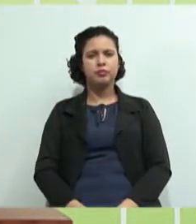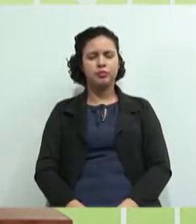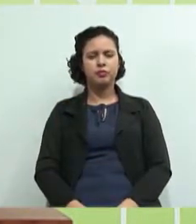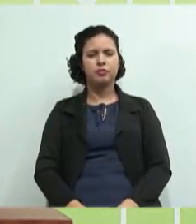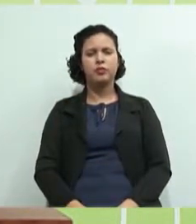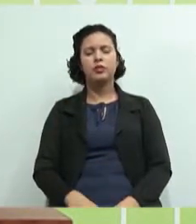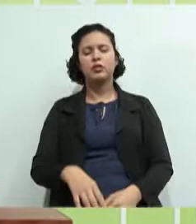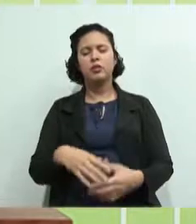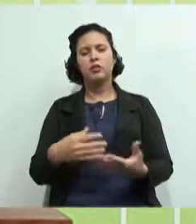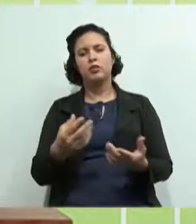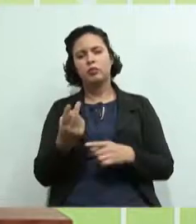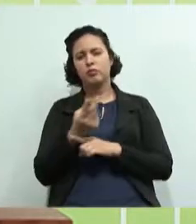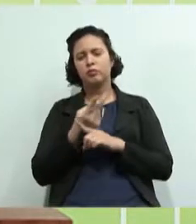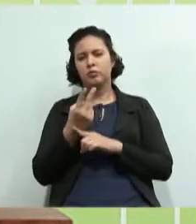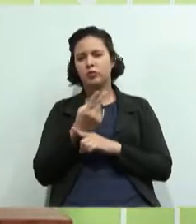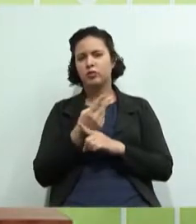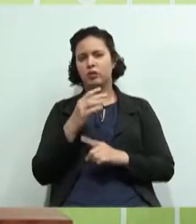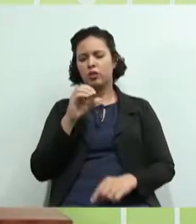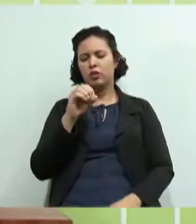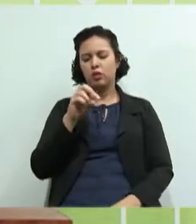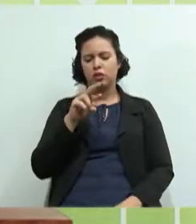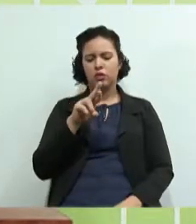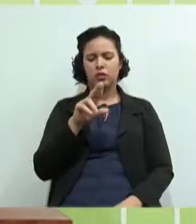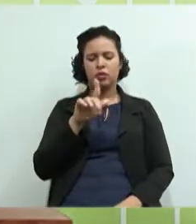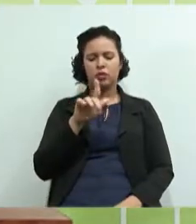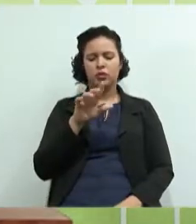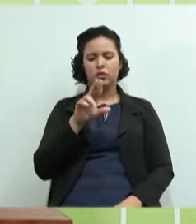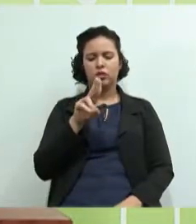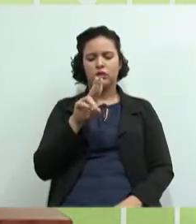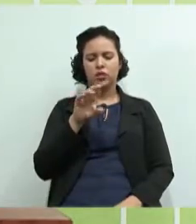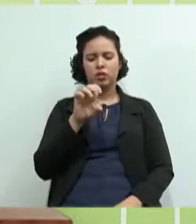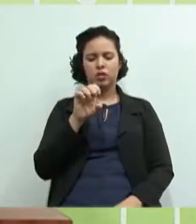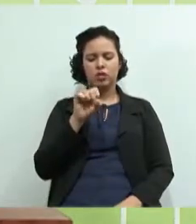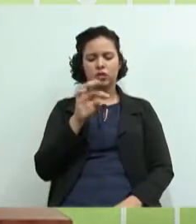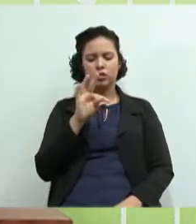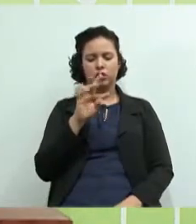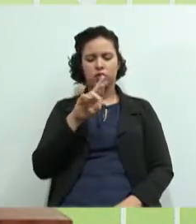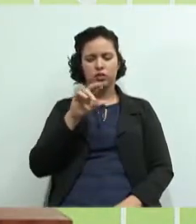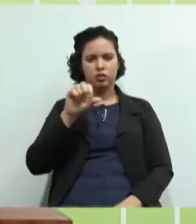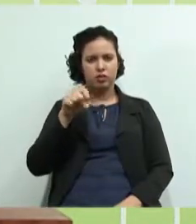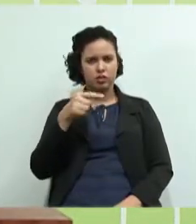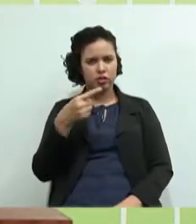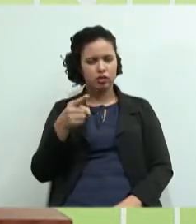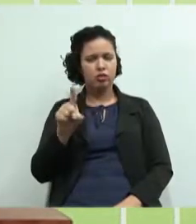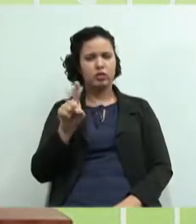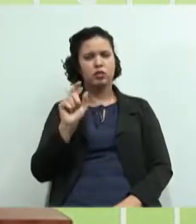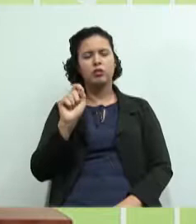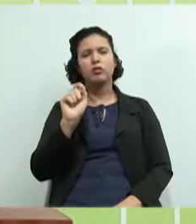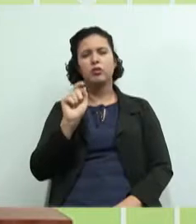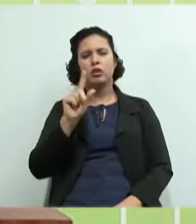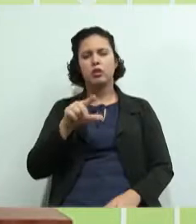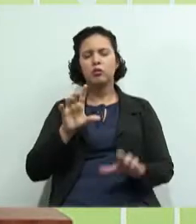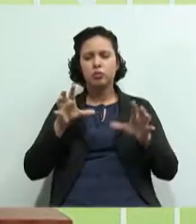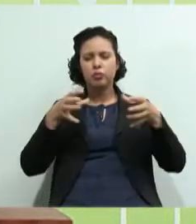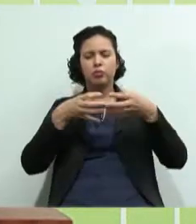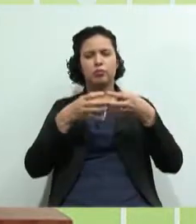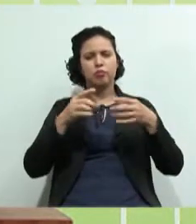orquestração. O que é uma orquestra para você? É lá aquele maestro lá, na verdade, o maestro com toda a sua orquestra